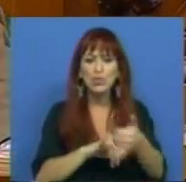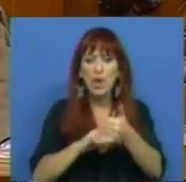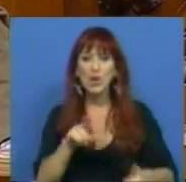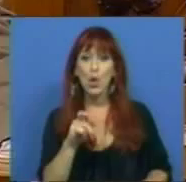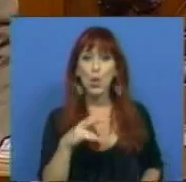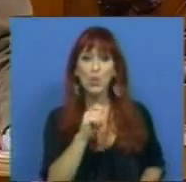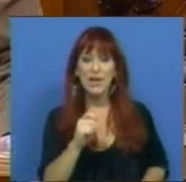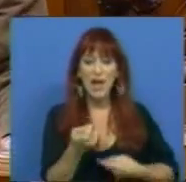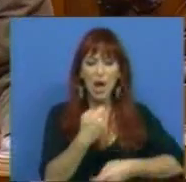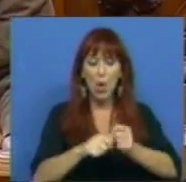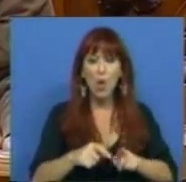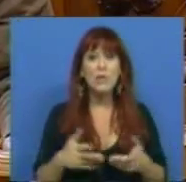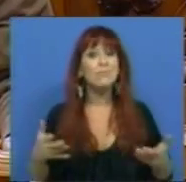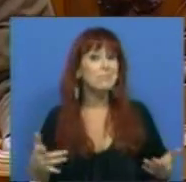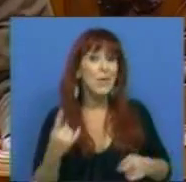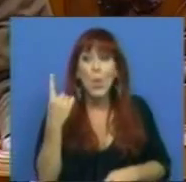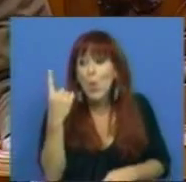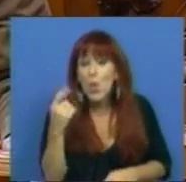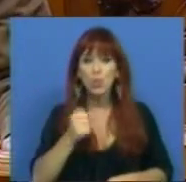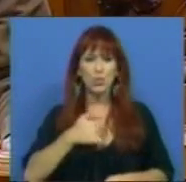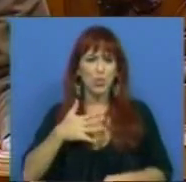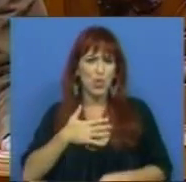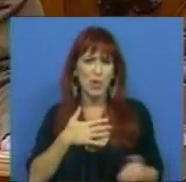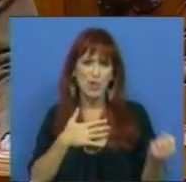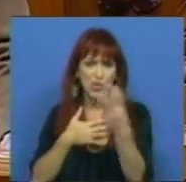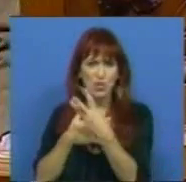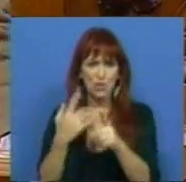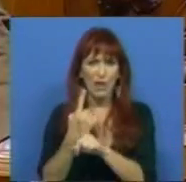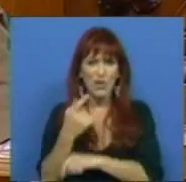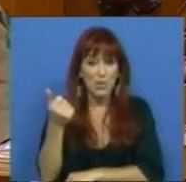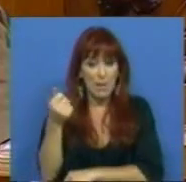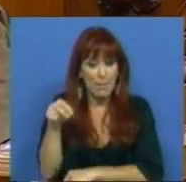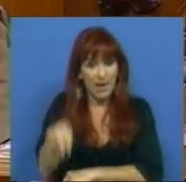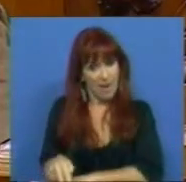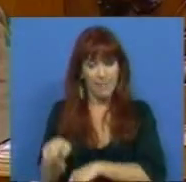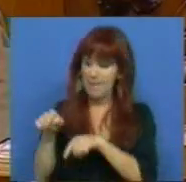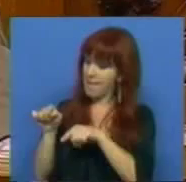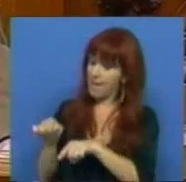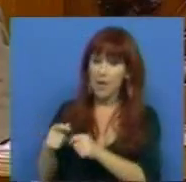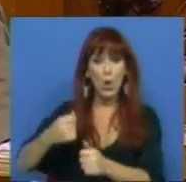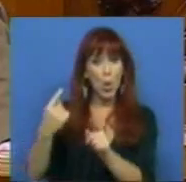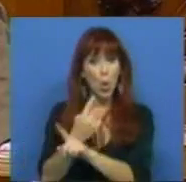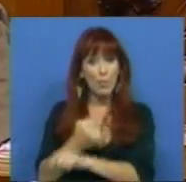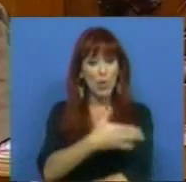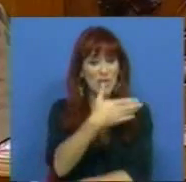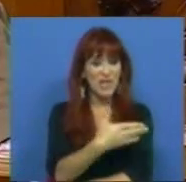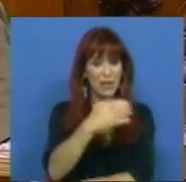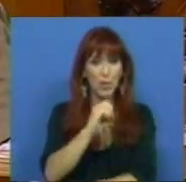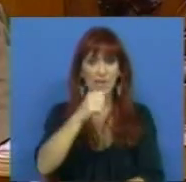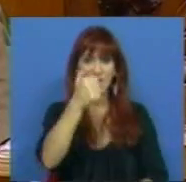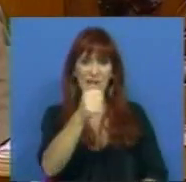Lusa de Negócios. Era, portanto, um dos donos do BPN. Para tanto, comprou